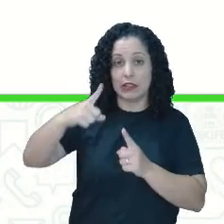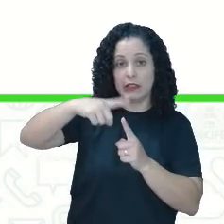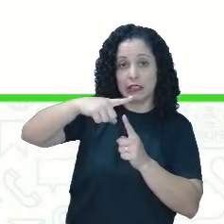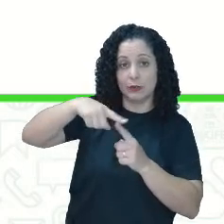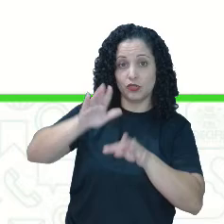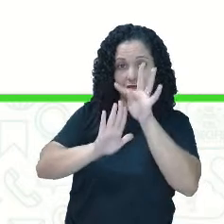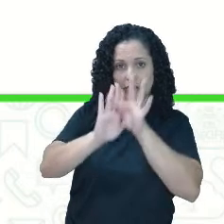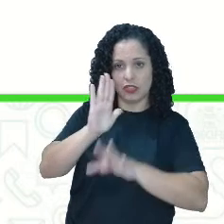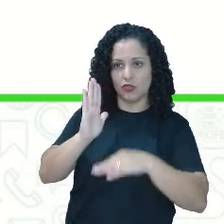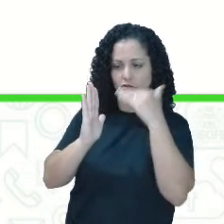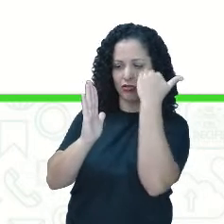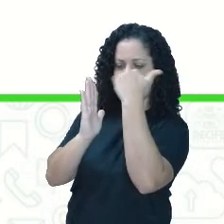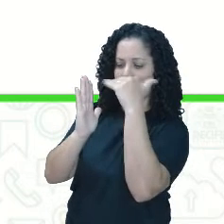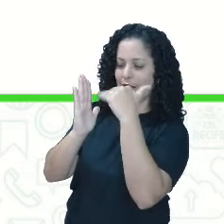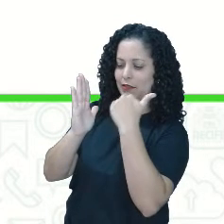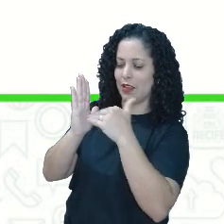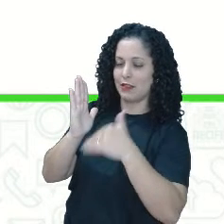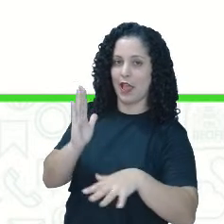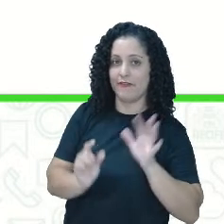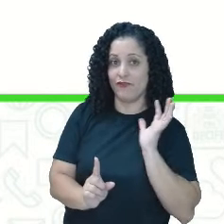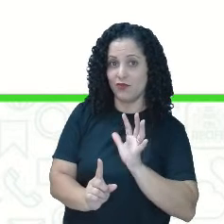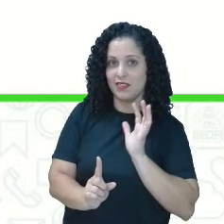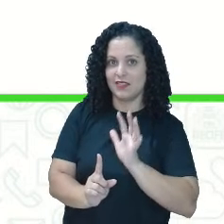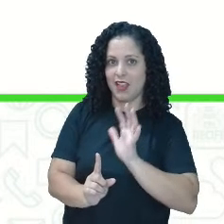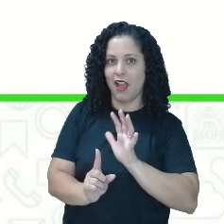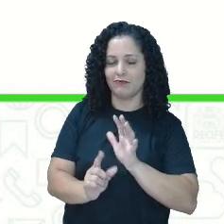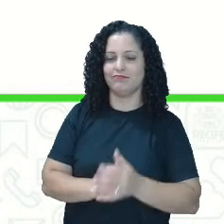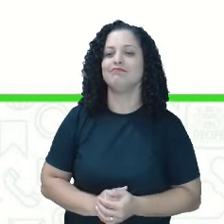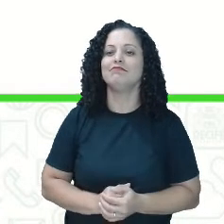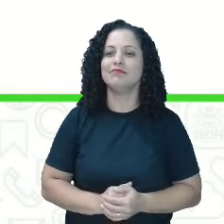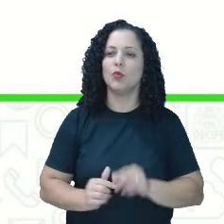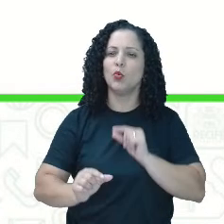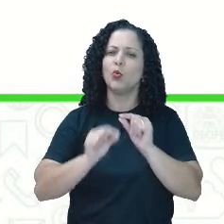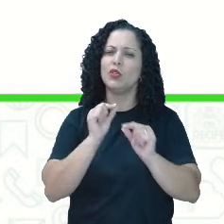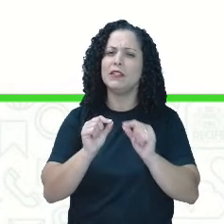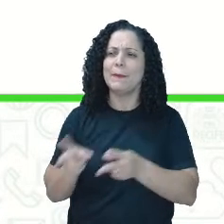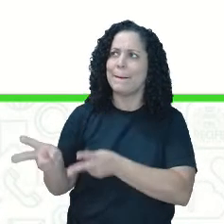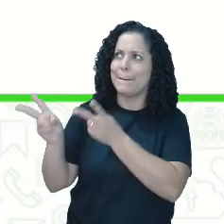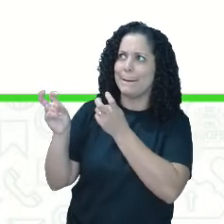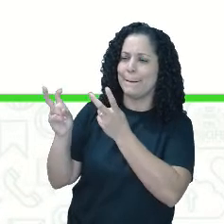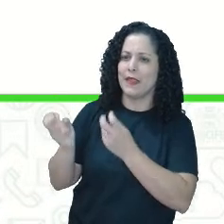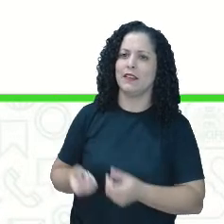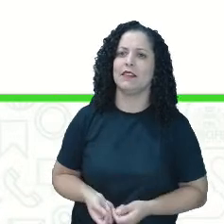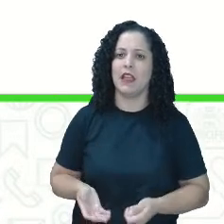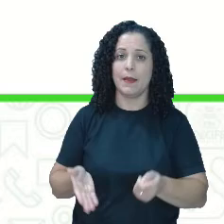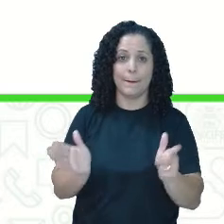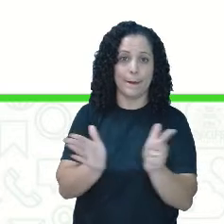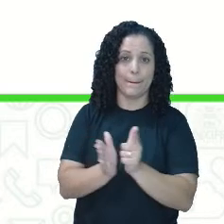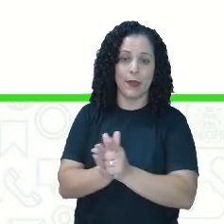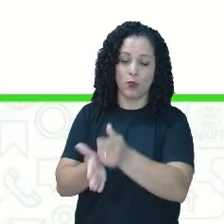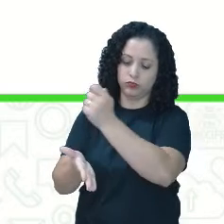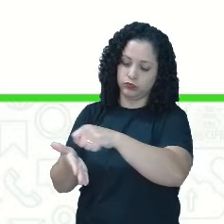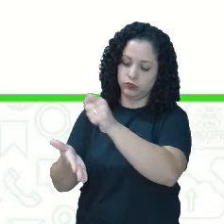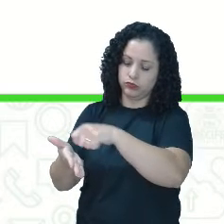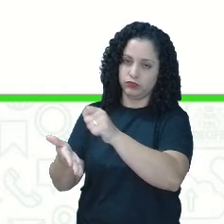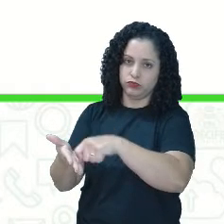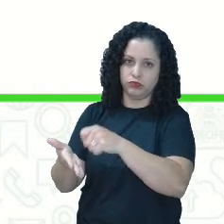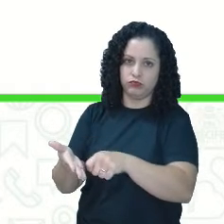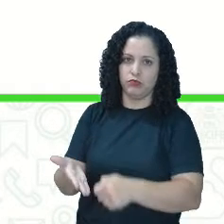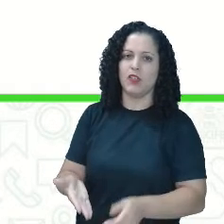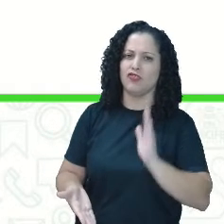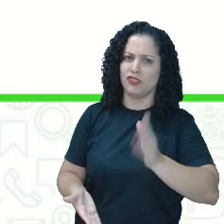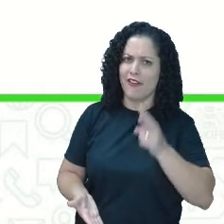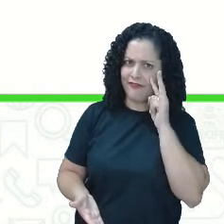têm intenção de convencer. Então, a gente pode destacar o quê? Abaixo-assinado, né? Quantas vezes a gente